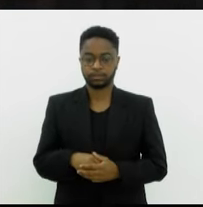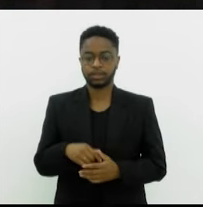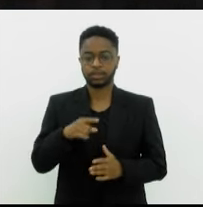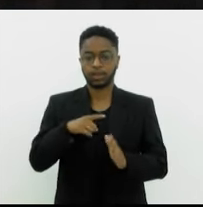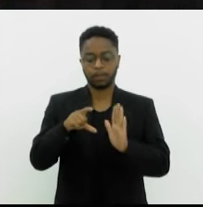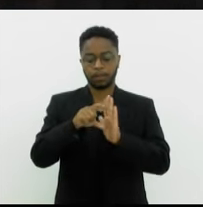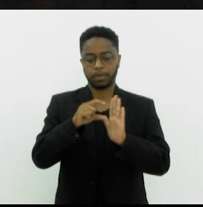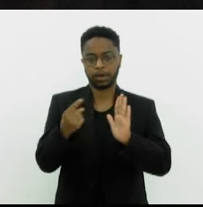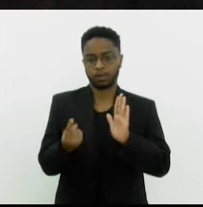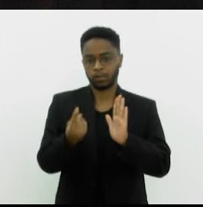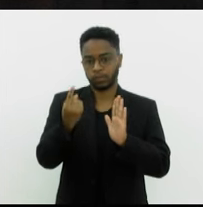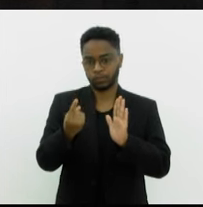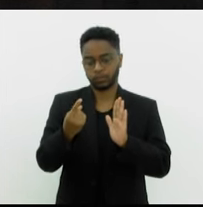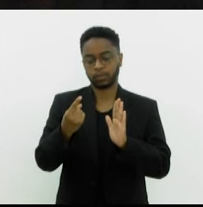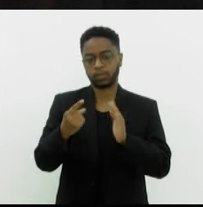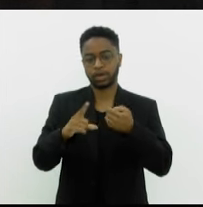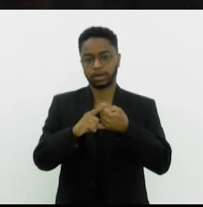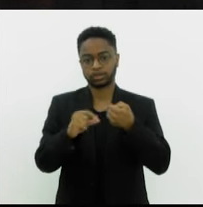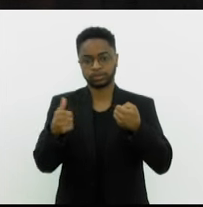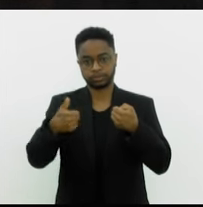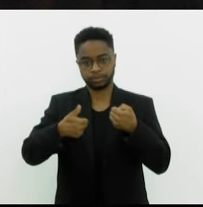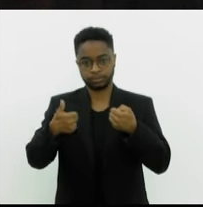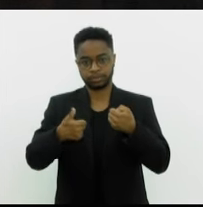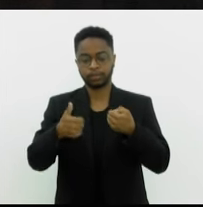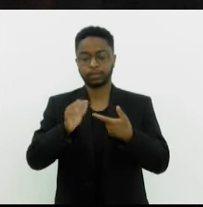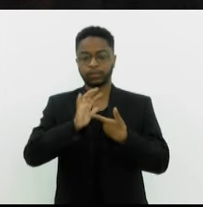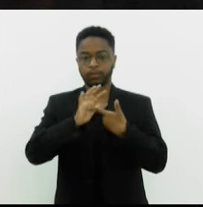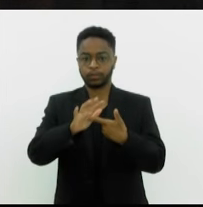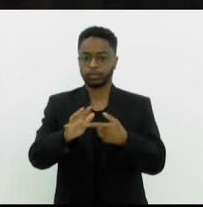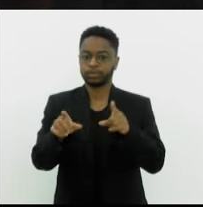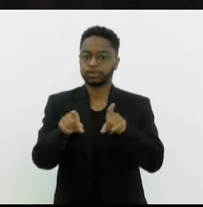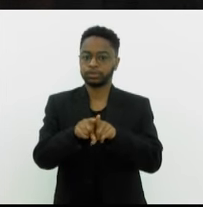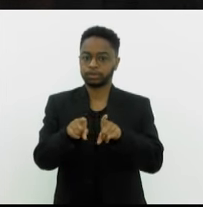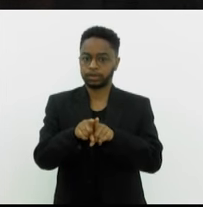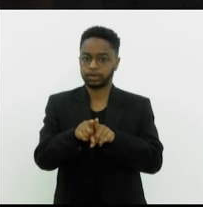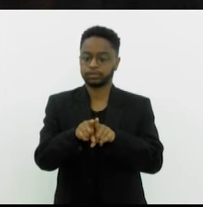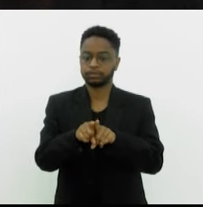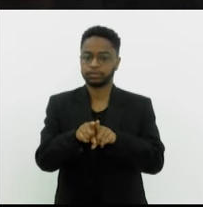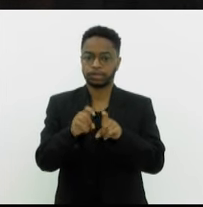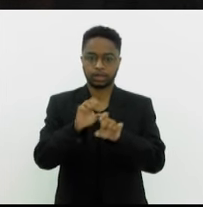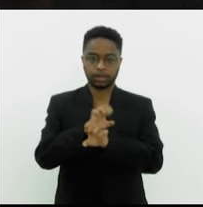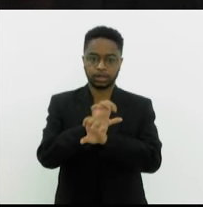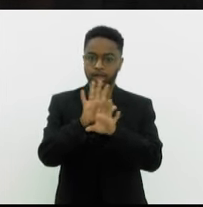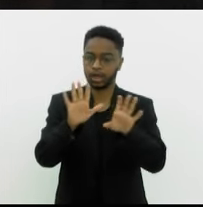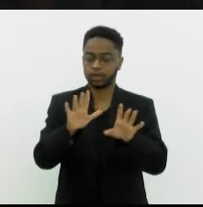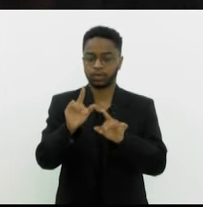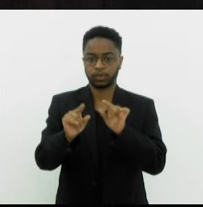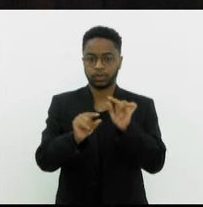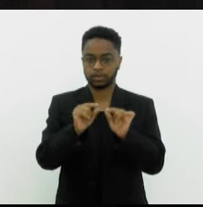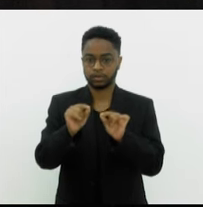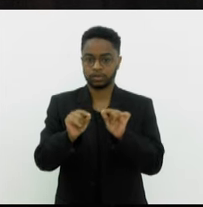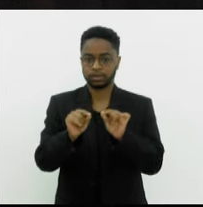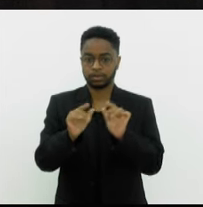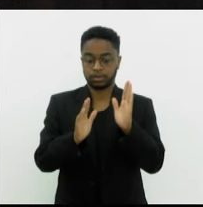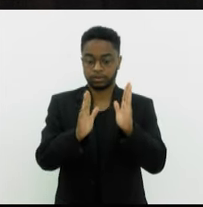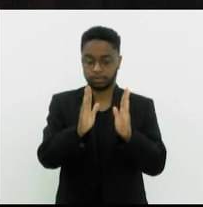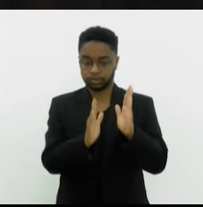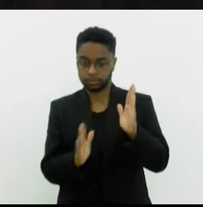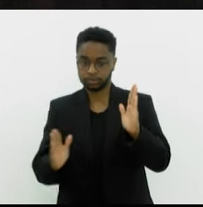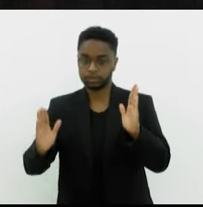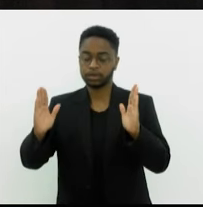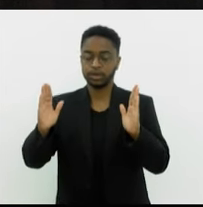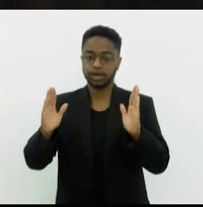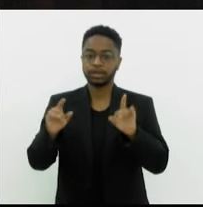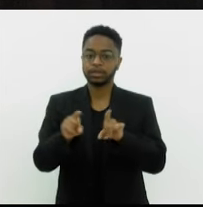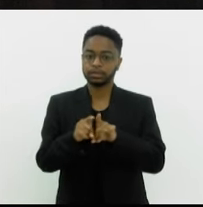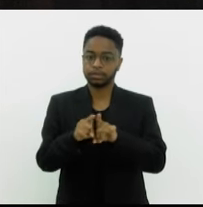único do artigo 1º, também explicitando que o que está sendo prorrogado também são